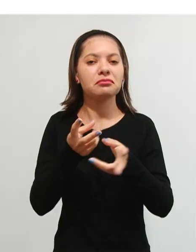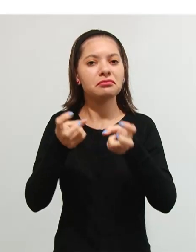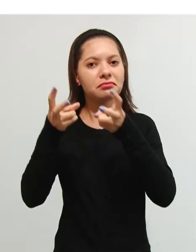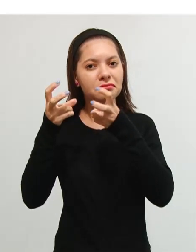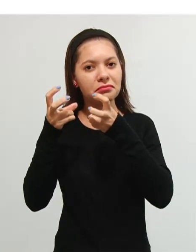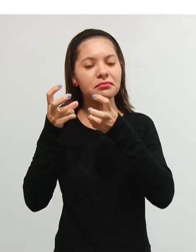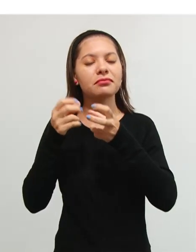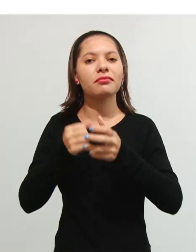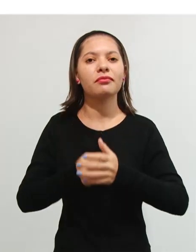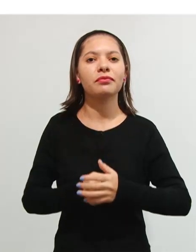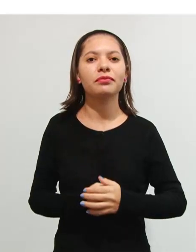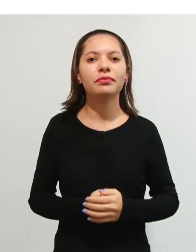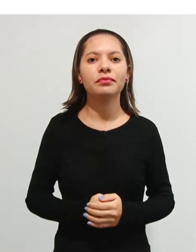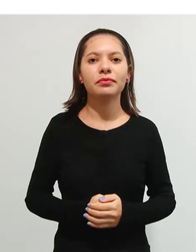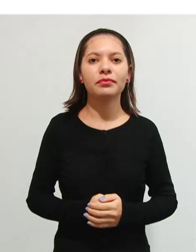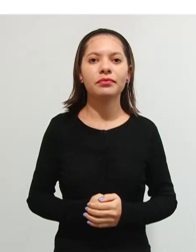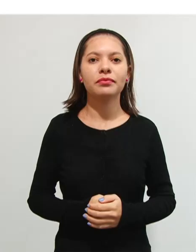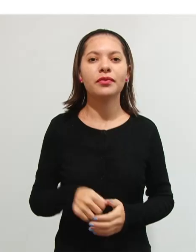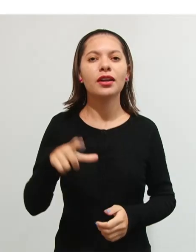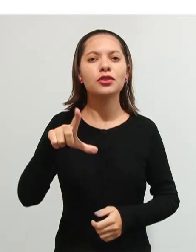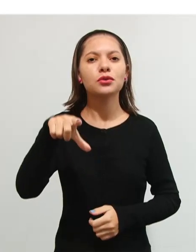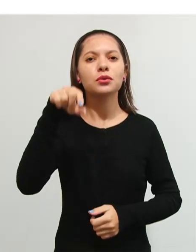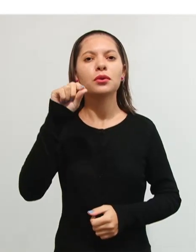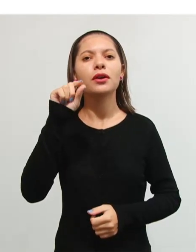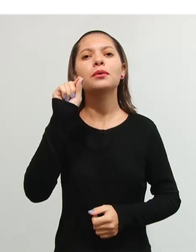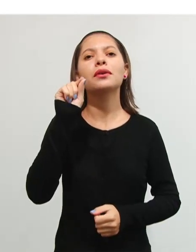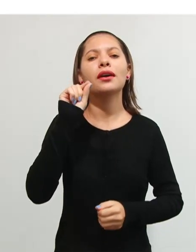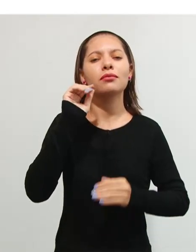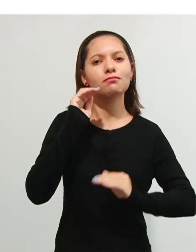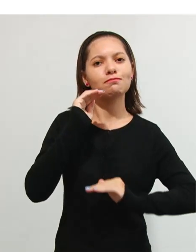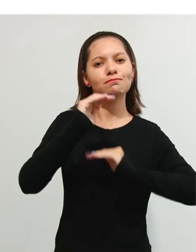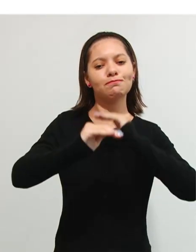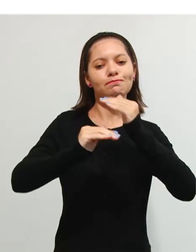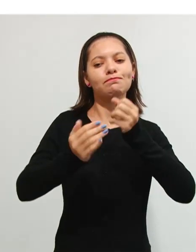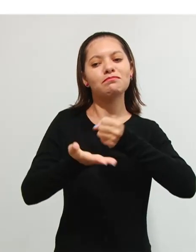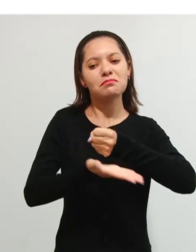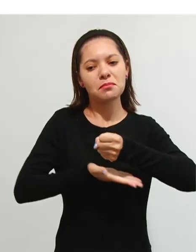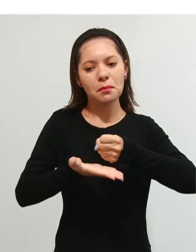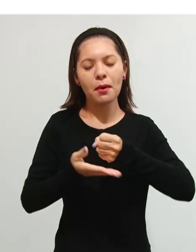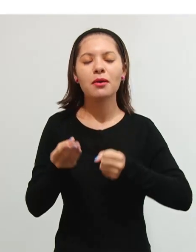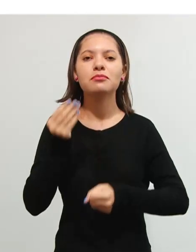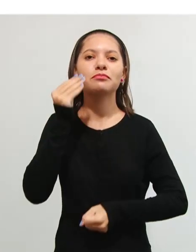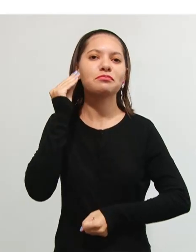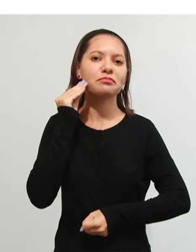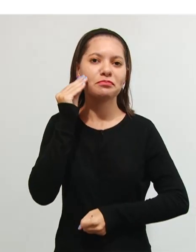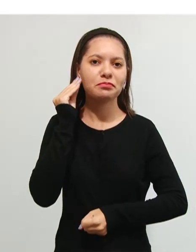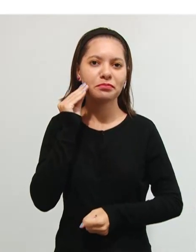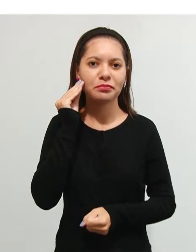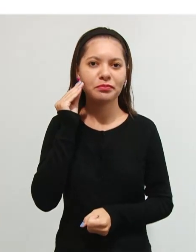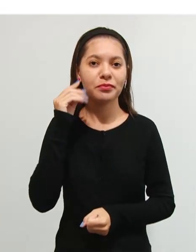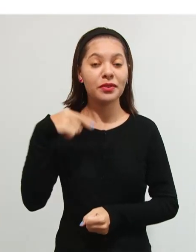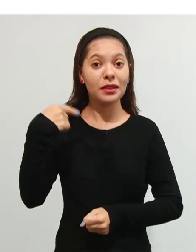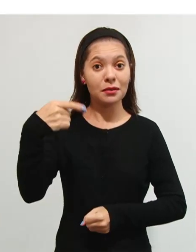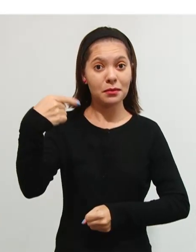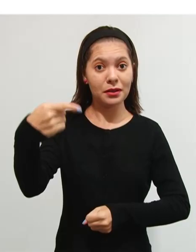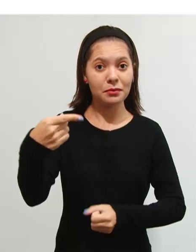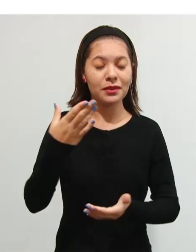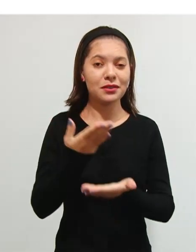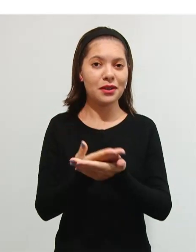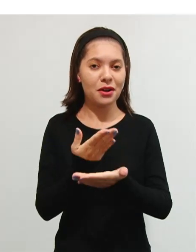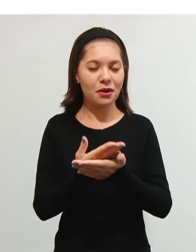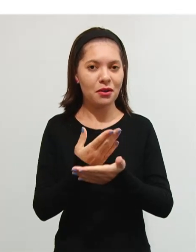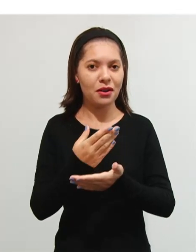na verdade, ter um desenvolvimento baseado nessas experiências, onde mais à frente nós podemos